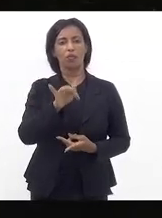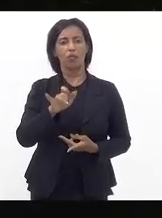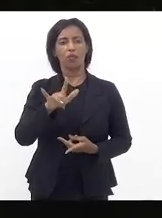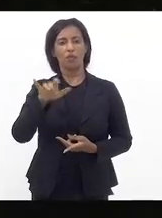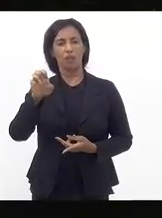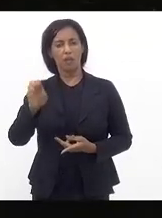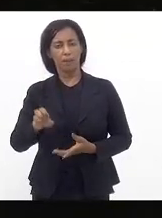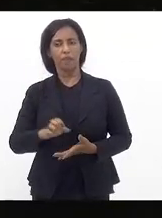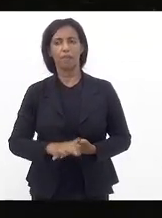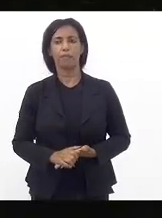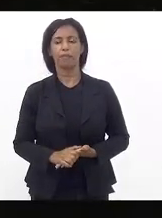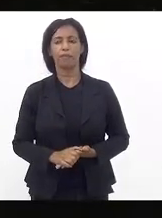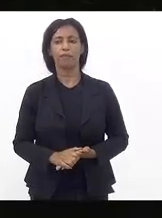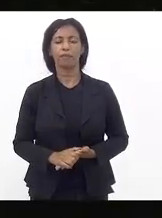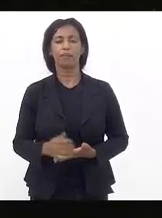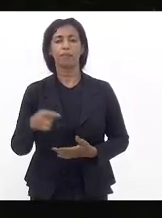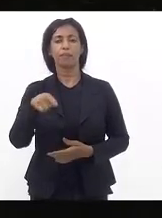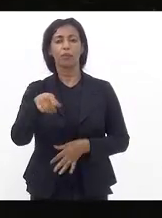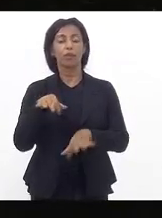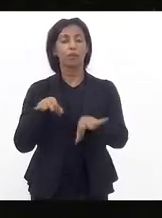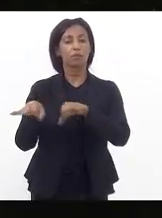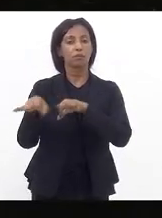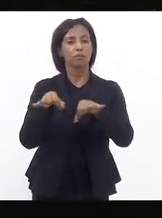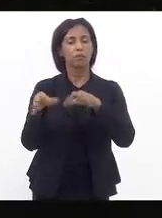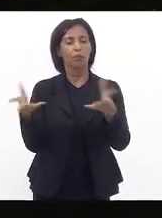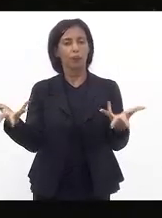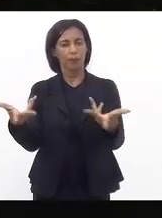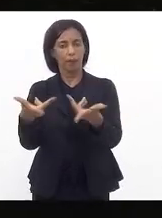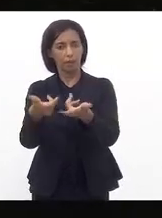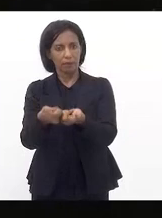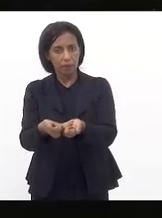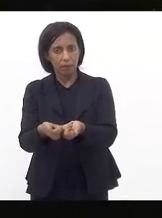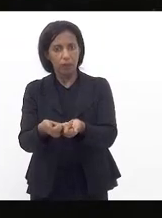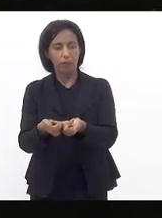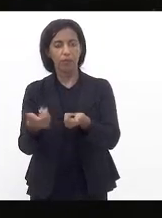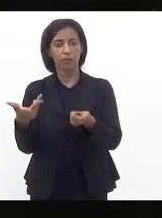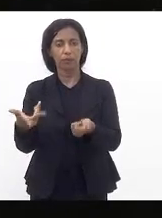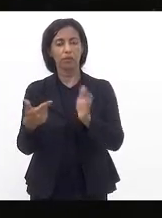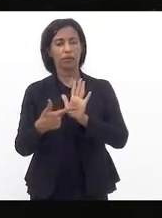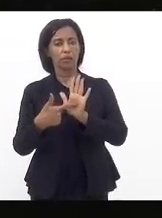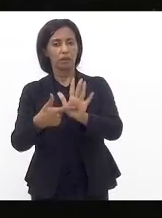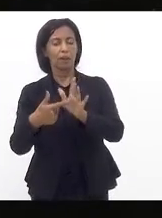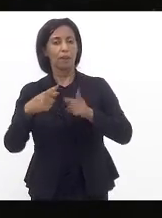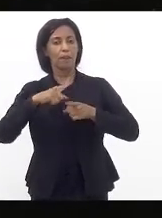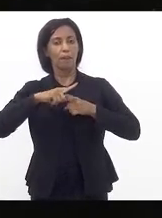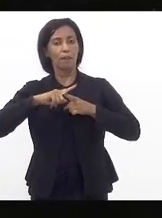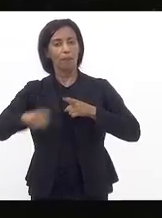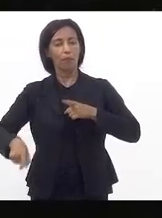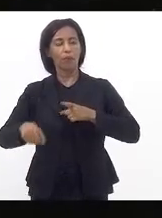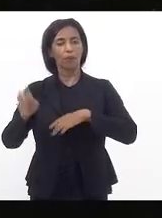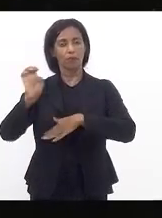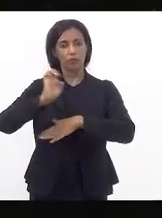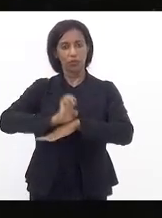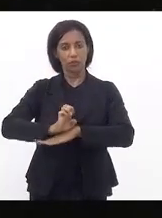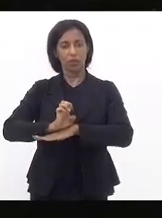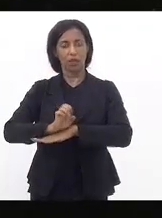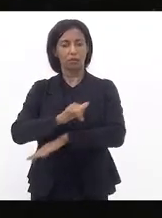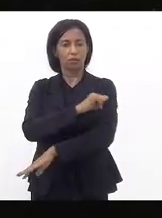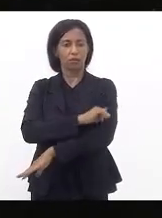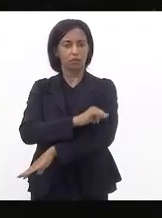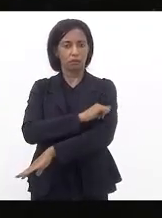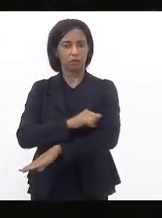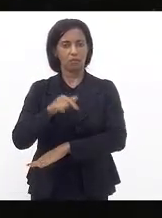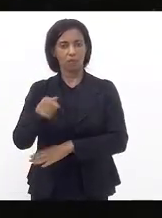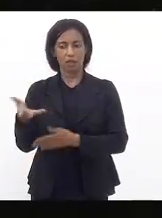Soares por esse projeto maravilhoso que Visa proibir no estado do Rio de Janeiro